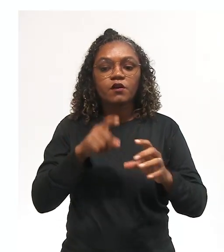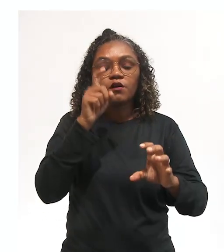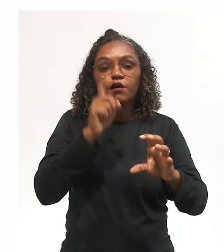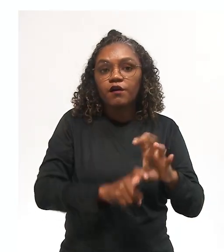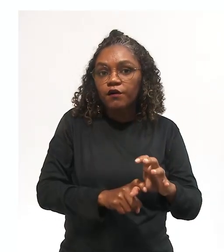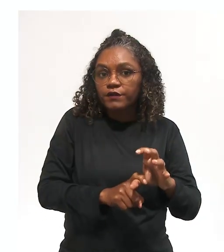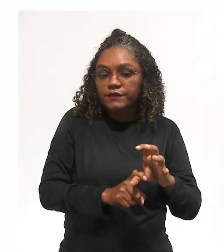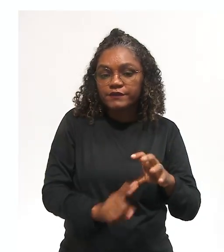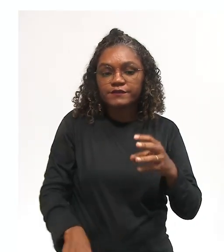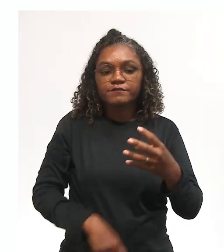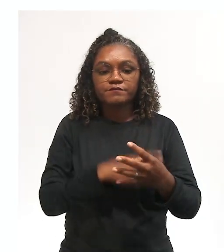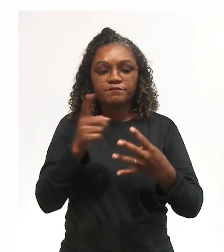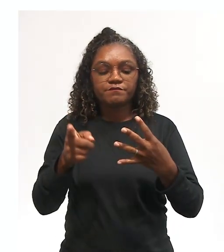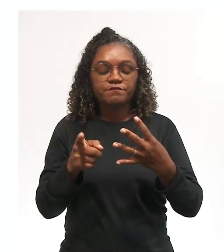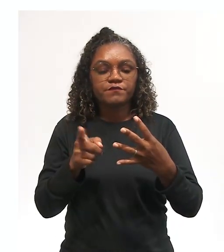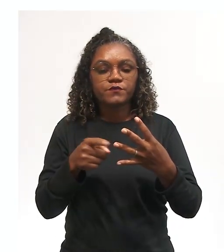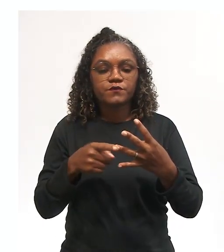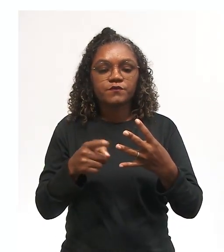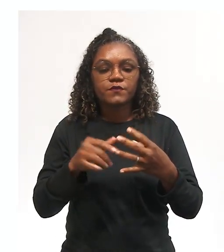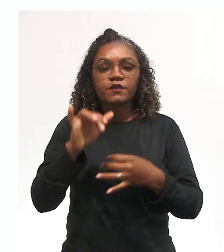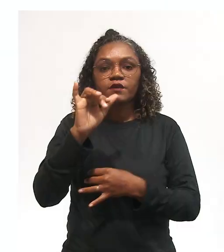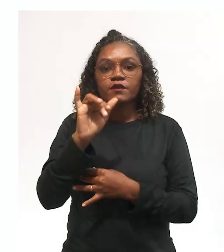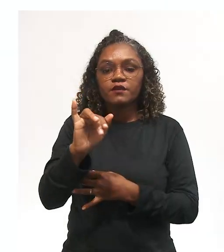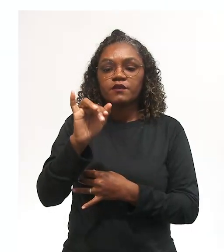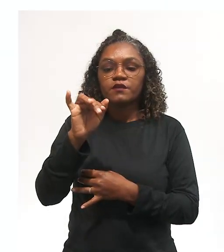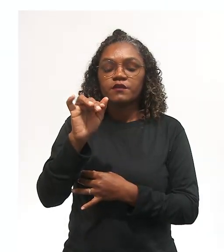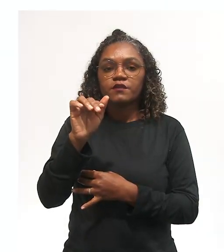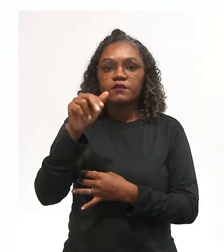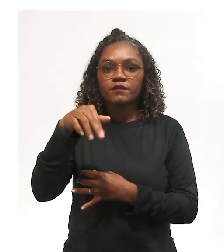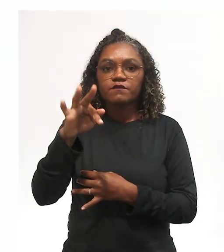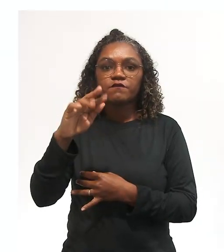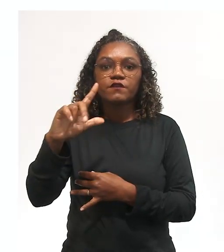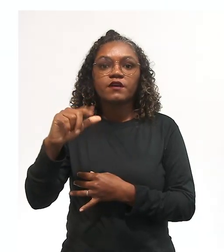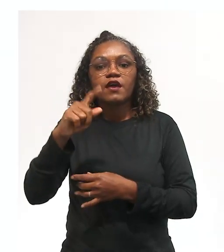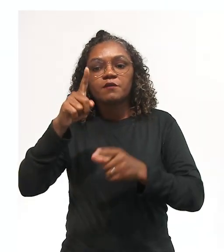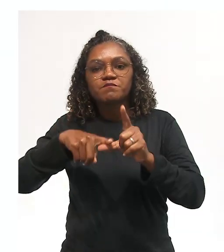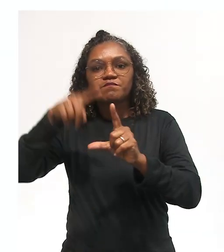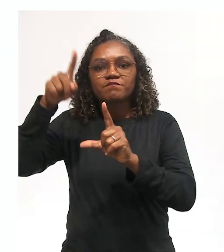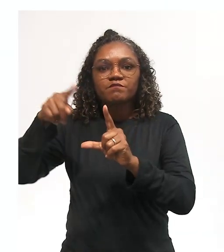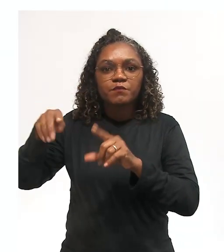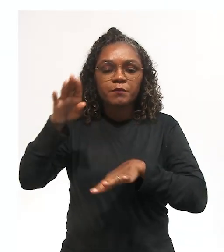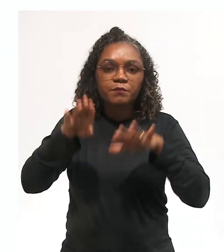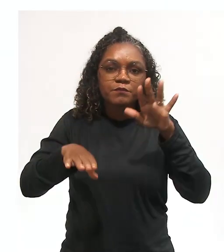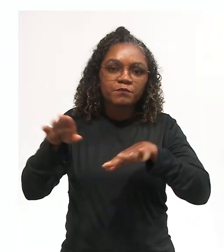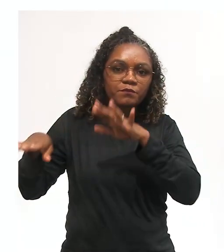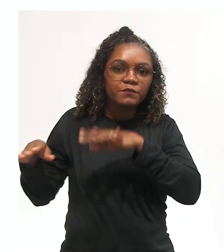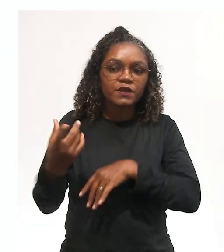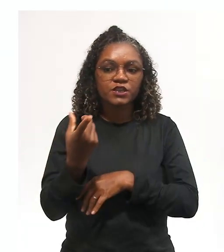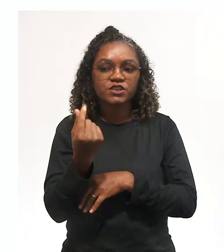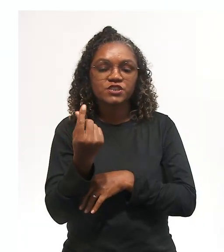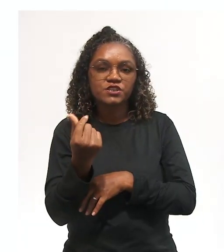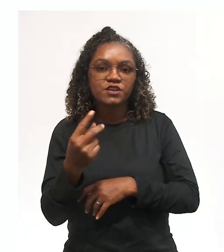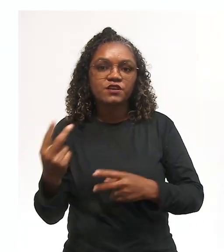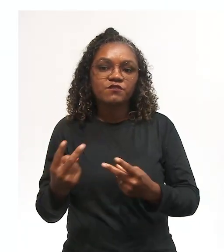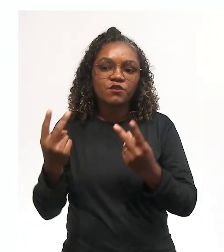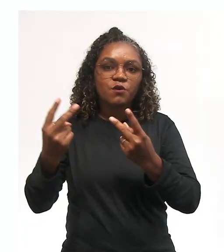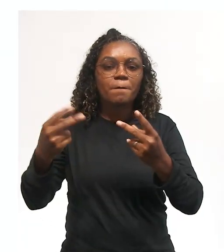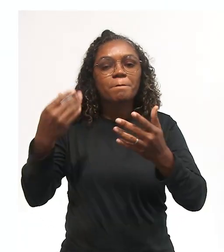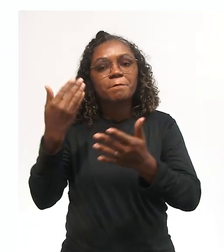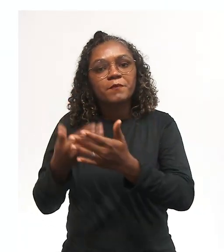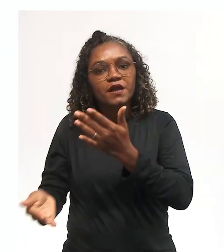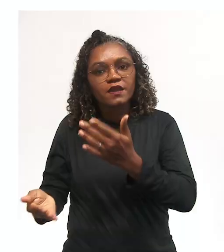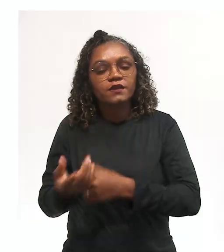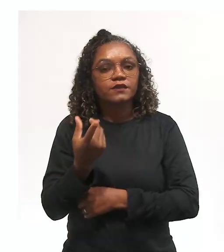da cobrança. Inflação, o índice de desvalorização do poder aquisitivo da